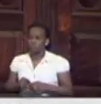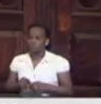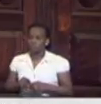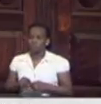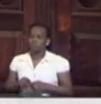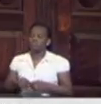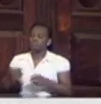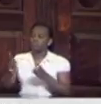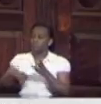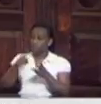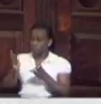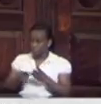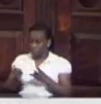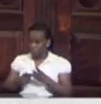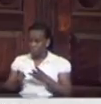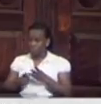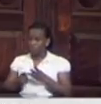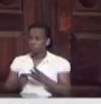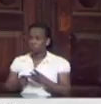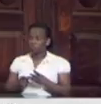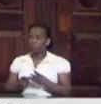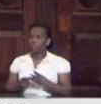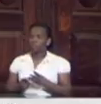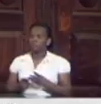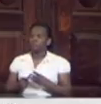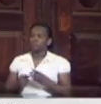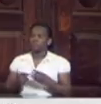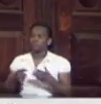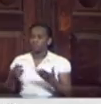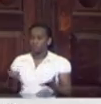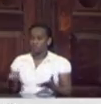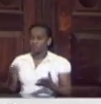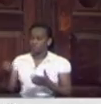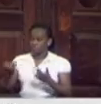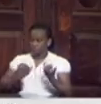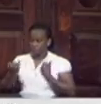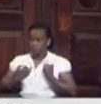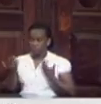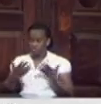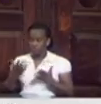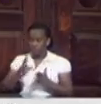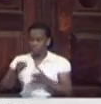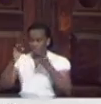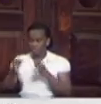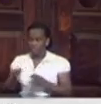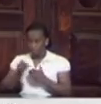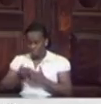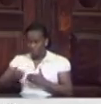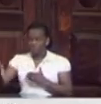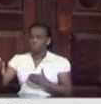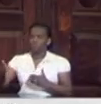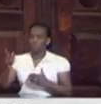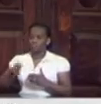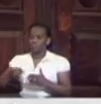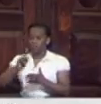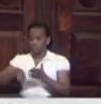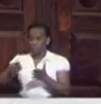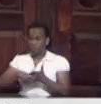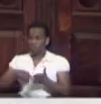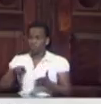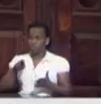E a terceira, que pela publicação de hoje entra em vigor, que é o fim do